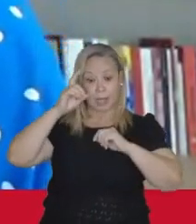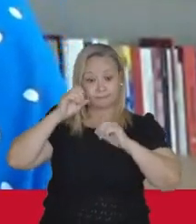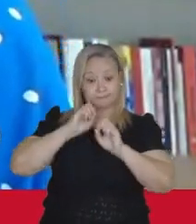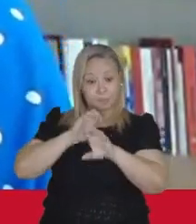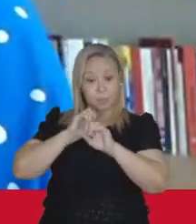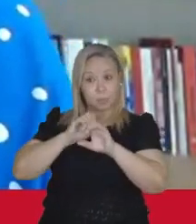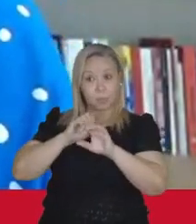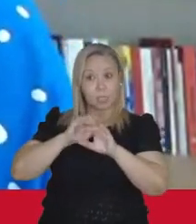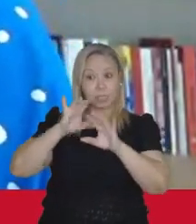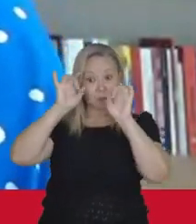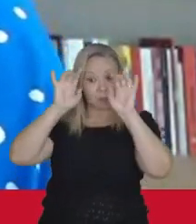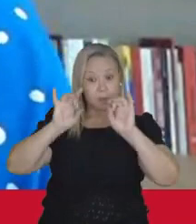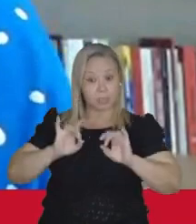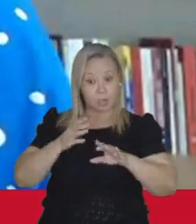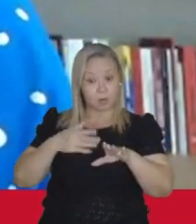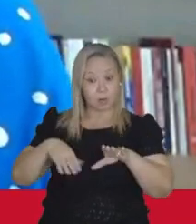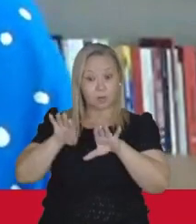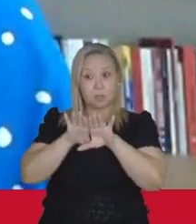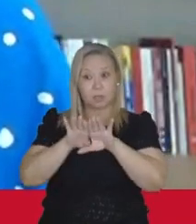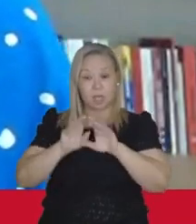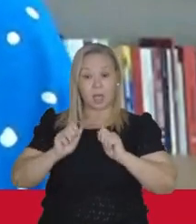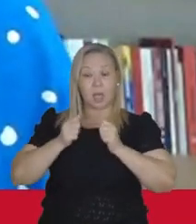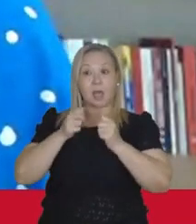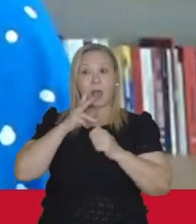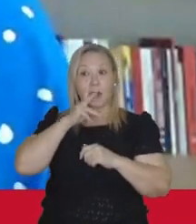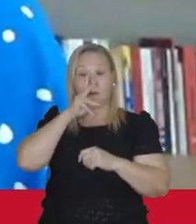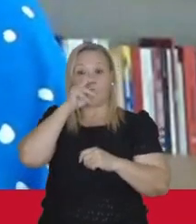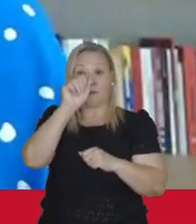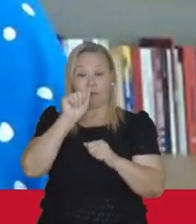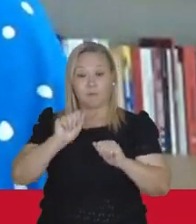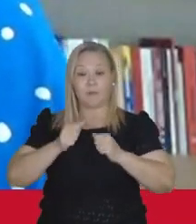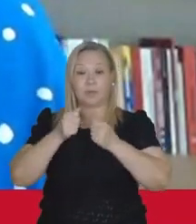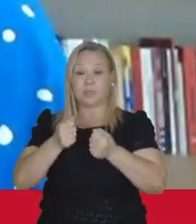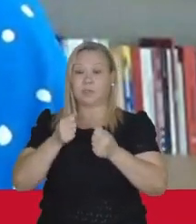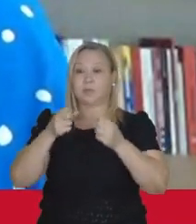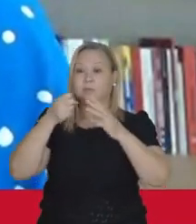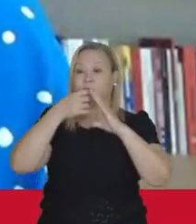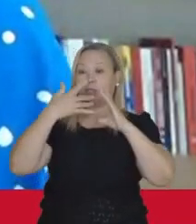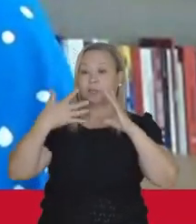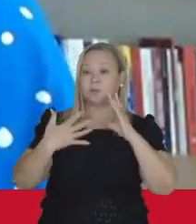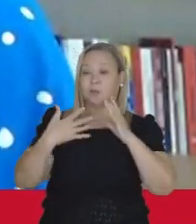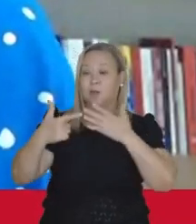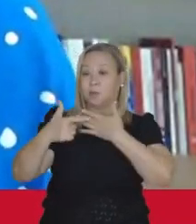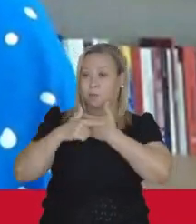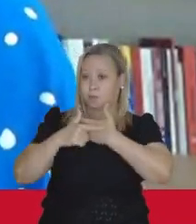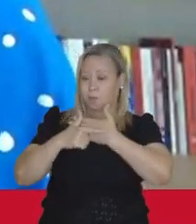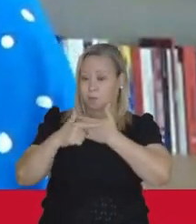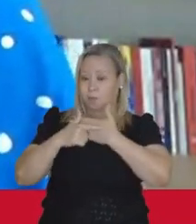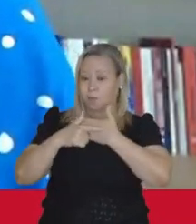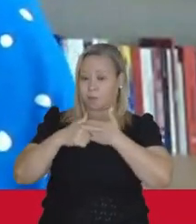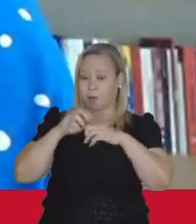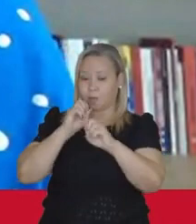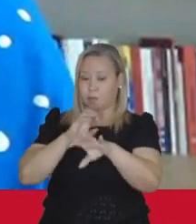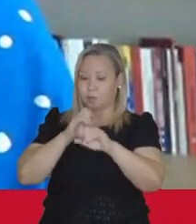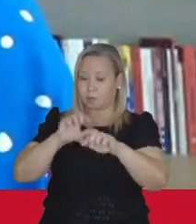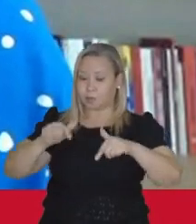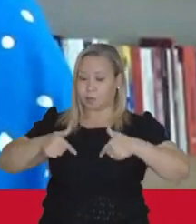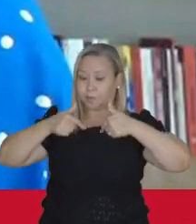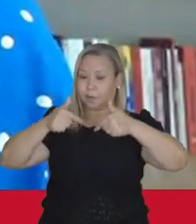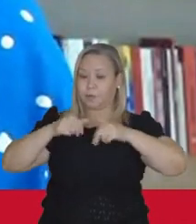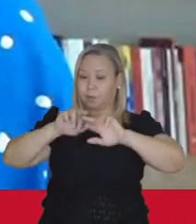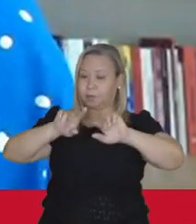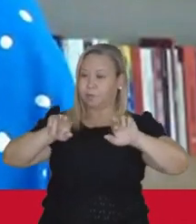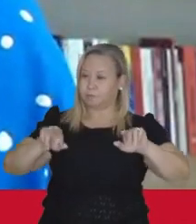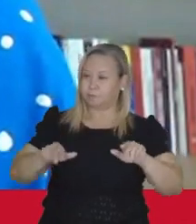educação inclusiva, reforçando esse aspecto tanto do papel da educação no enfrentamento às diversas